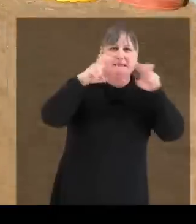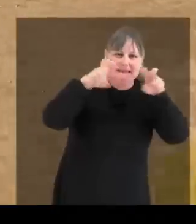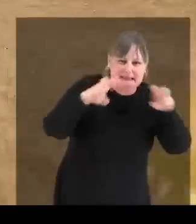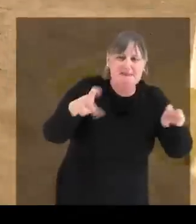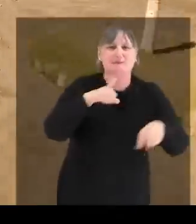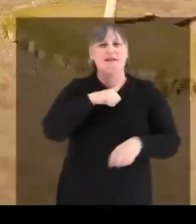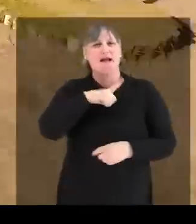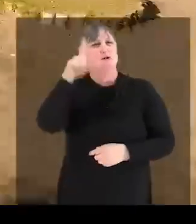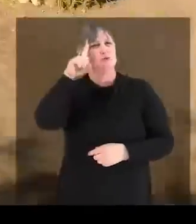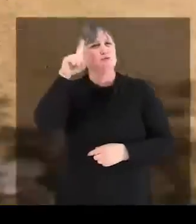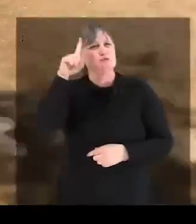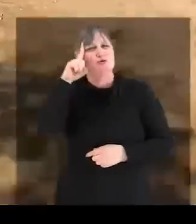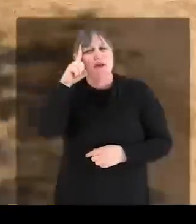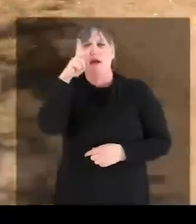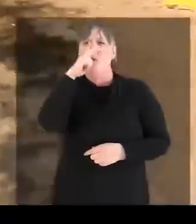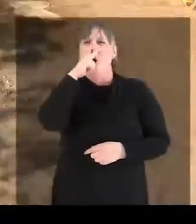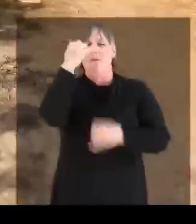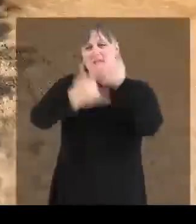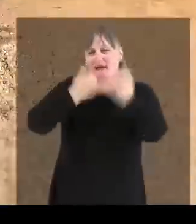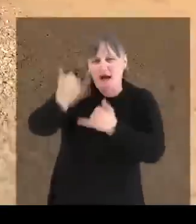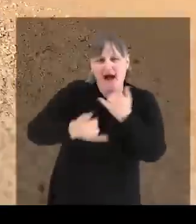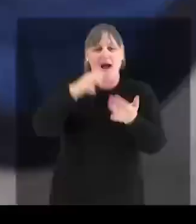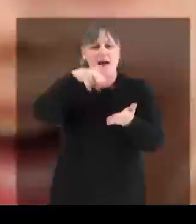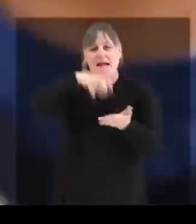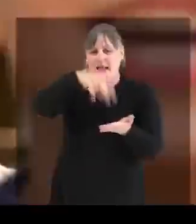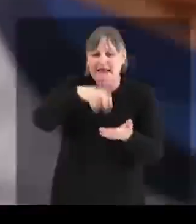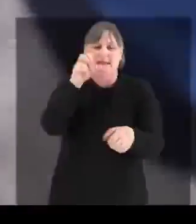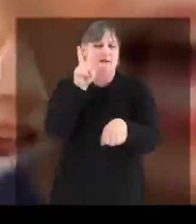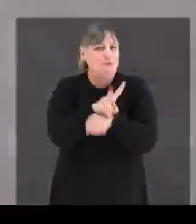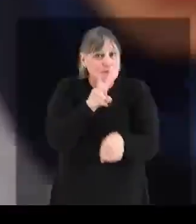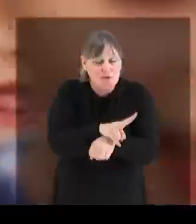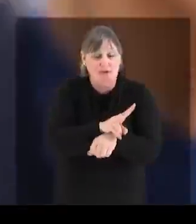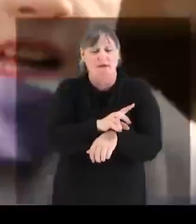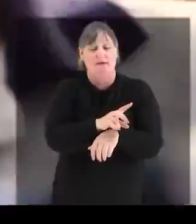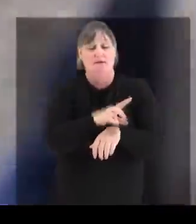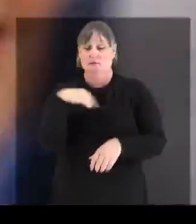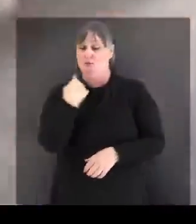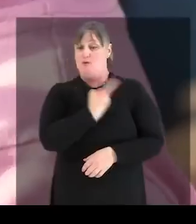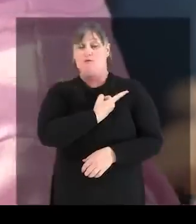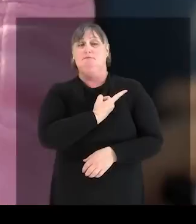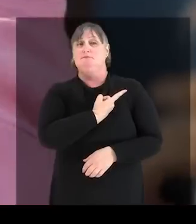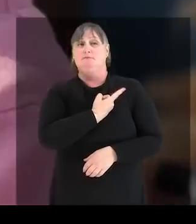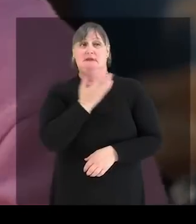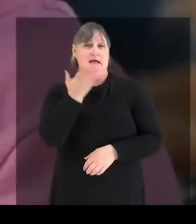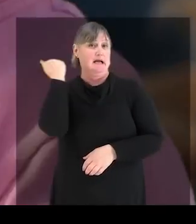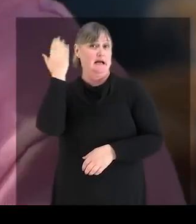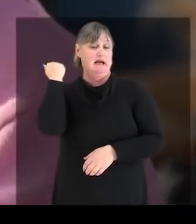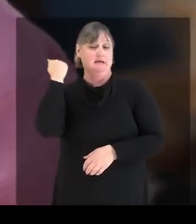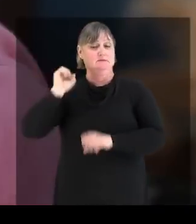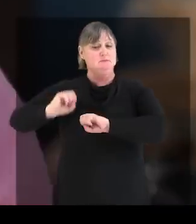fundo que você está ouvindo. Isso é brincar, isso é alegria, isso é cuidar. E nós vínhamos